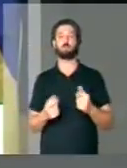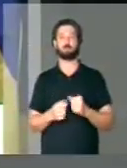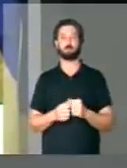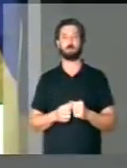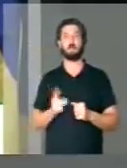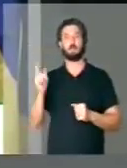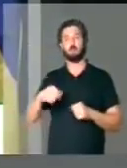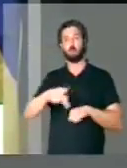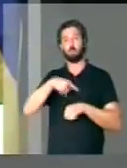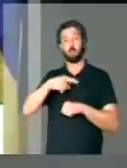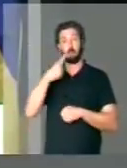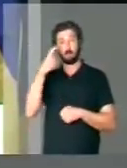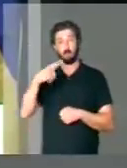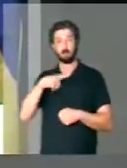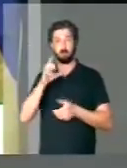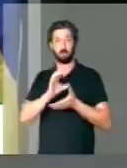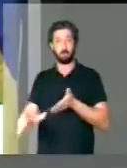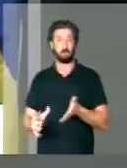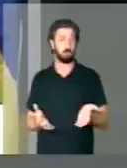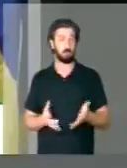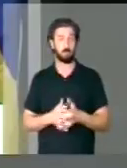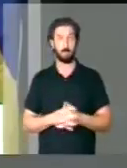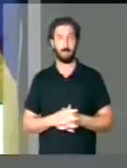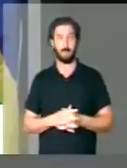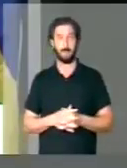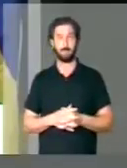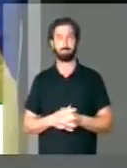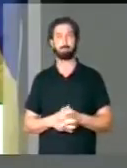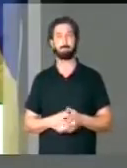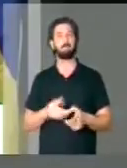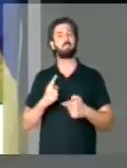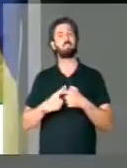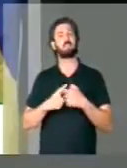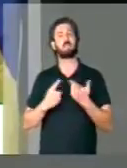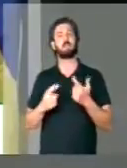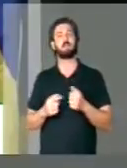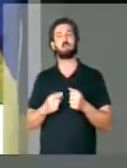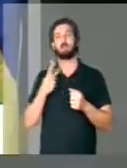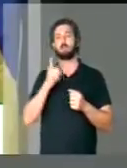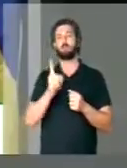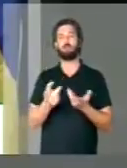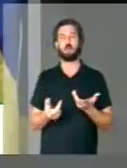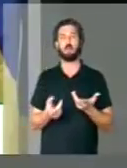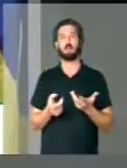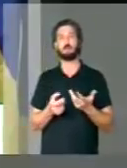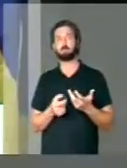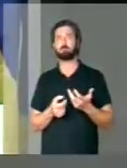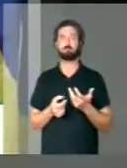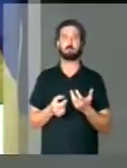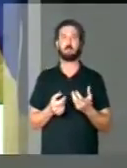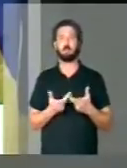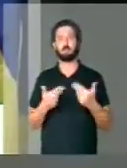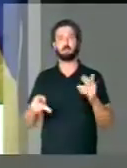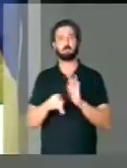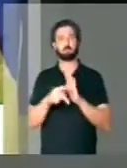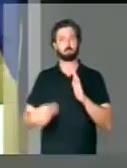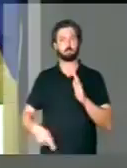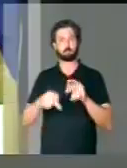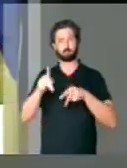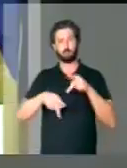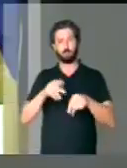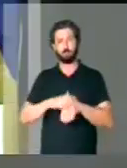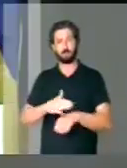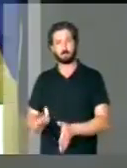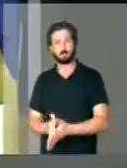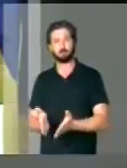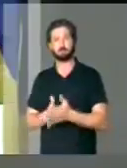tornar um país interessante para se investir. E por que não falar sobre um outro âmbito, o âmbito do povo brasileiro, daquele mais